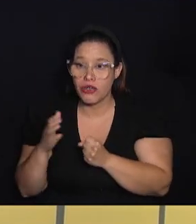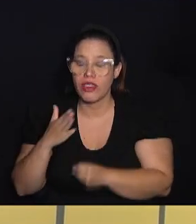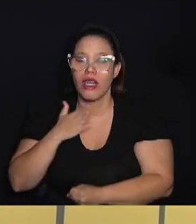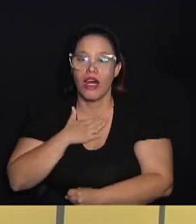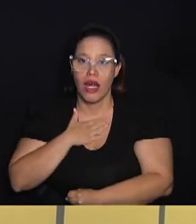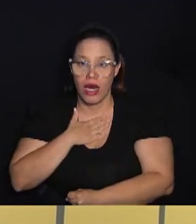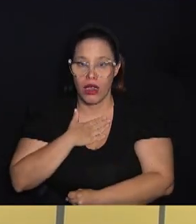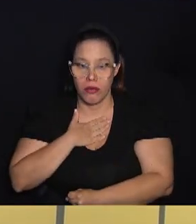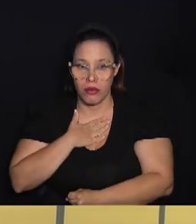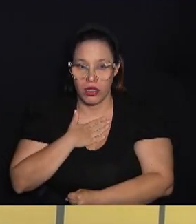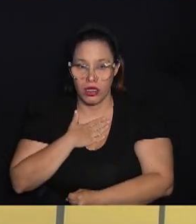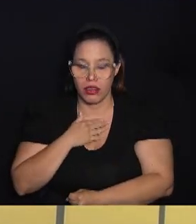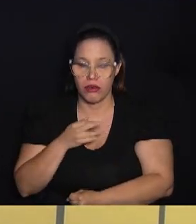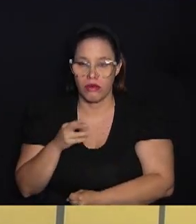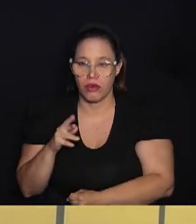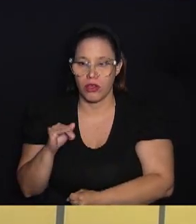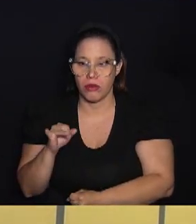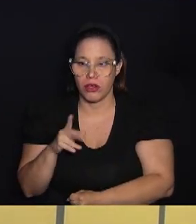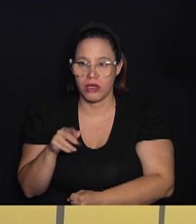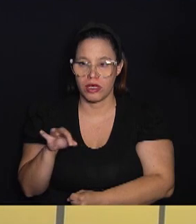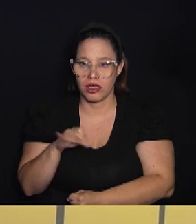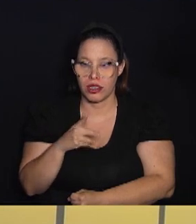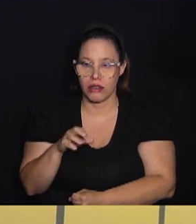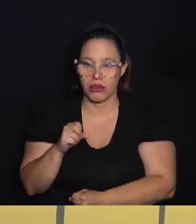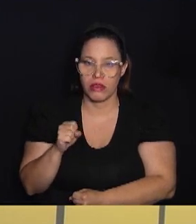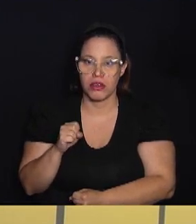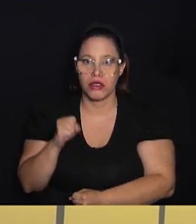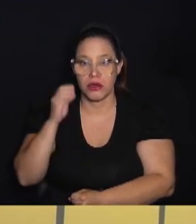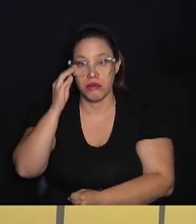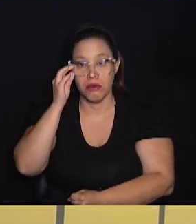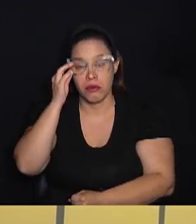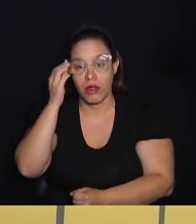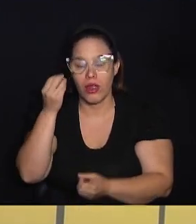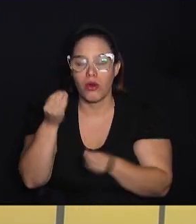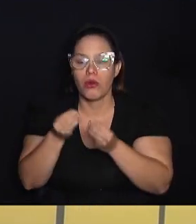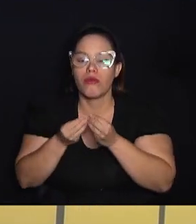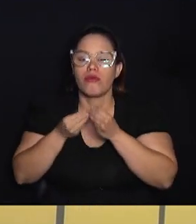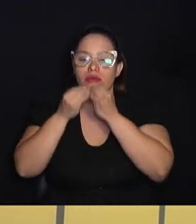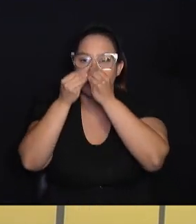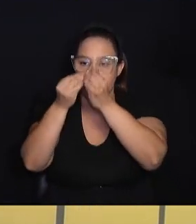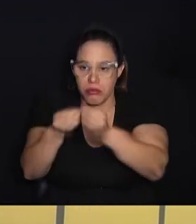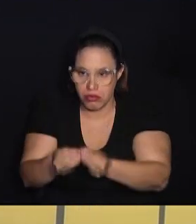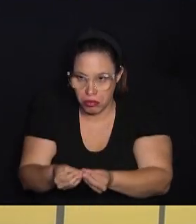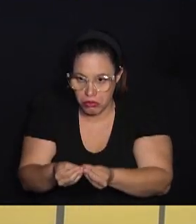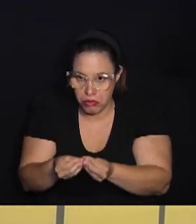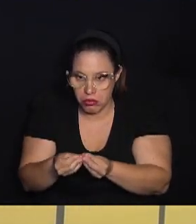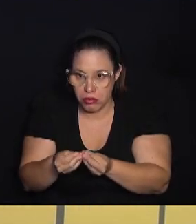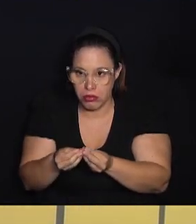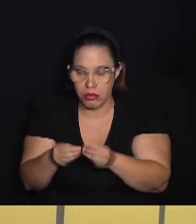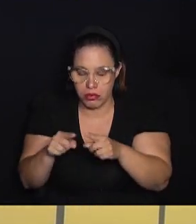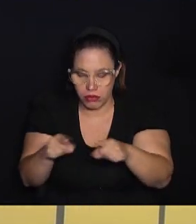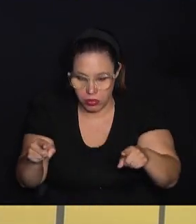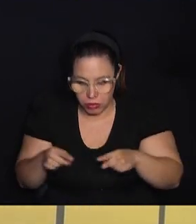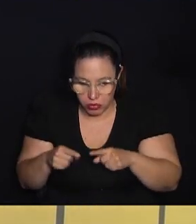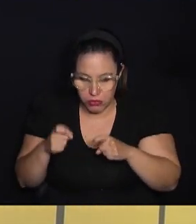pessoal de prática integrativa é ginecologia natural Eu acho que eu consigo ofertar no consultório tanto a medicina baseada evidência esse nome